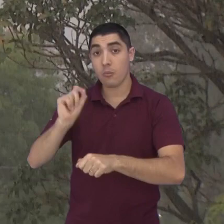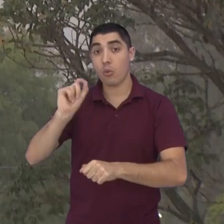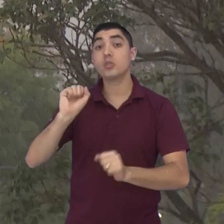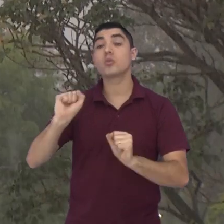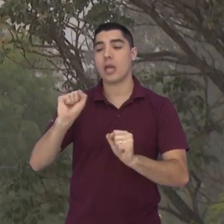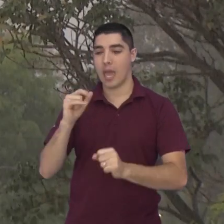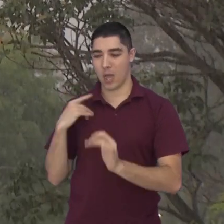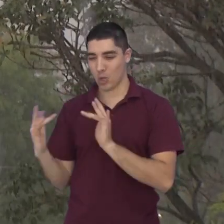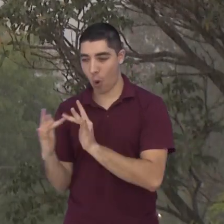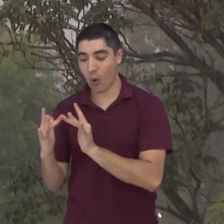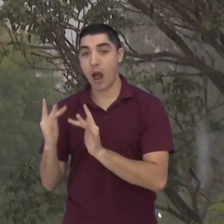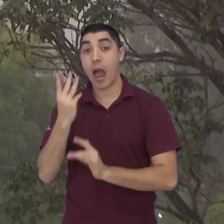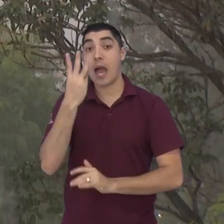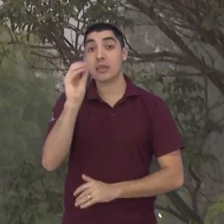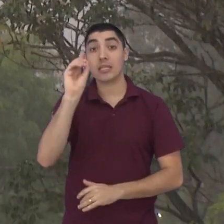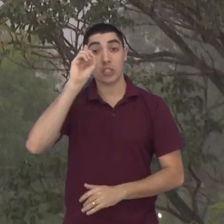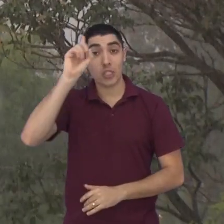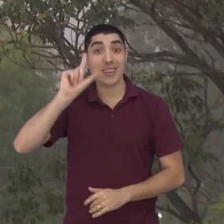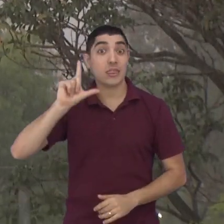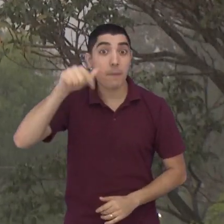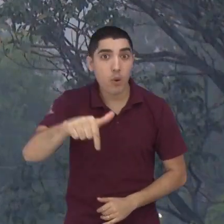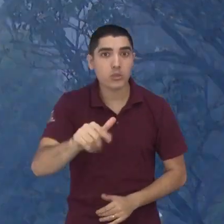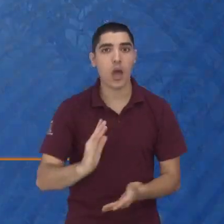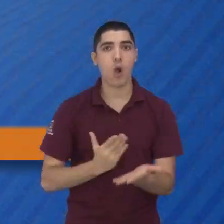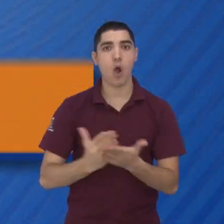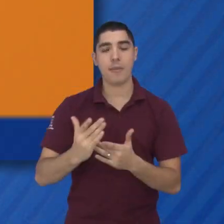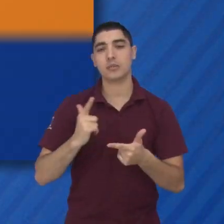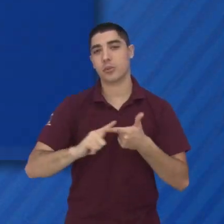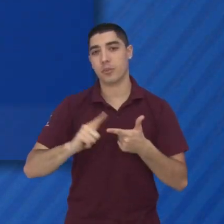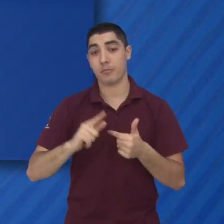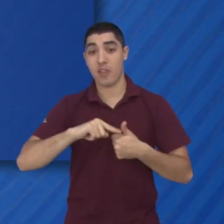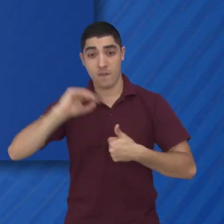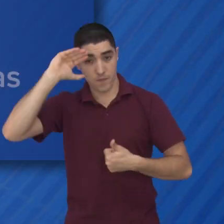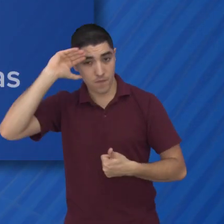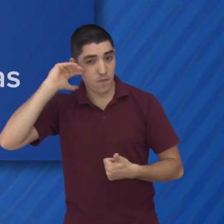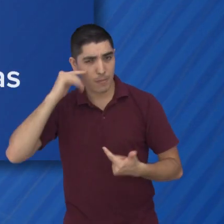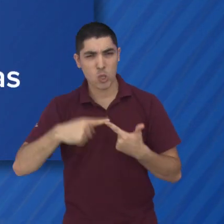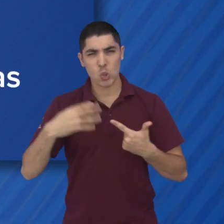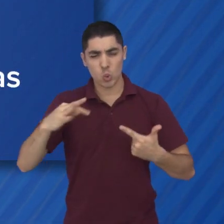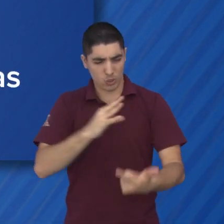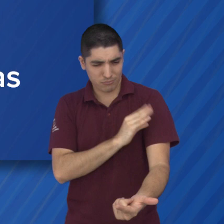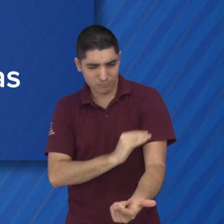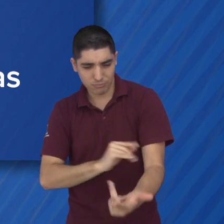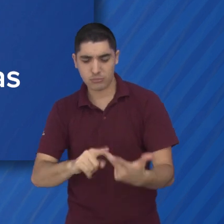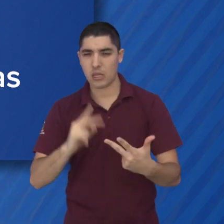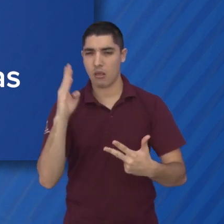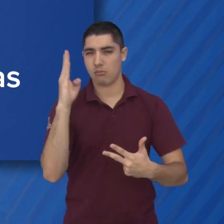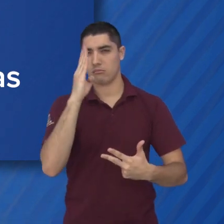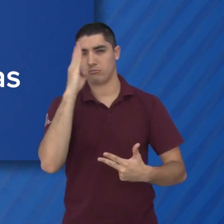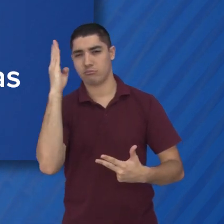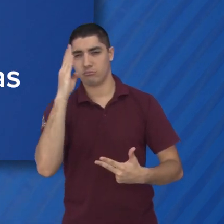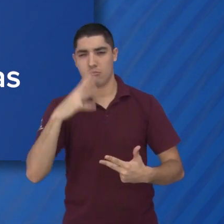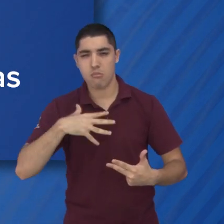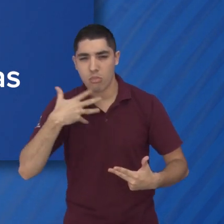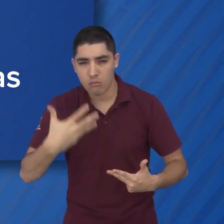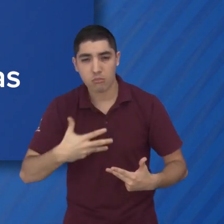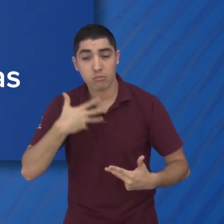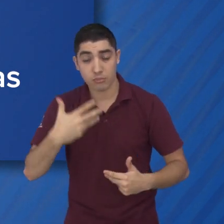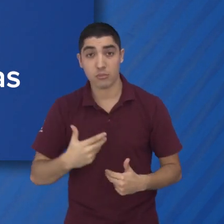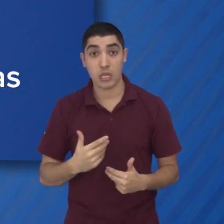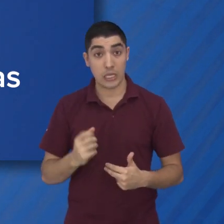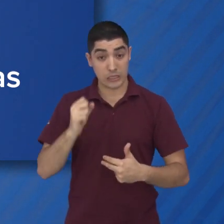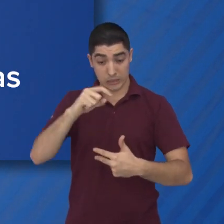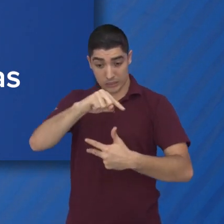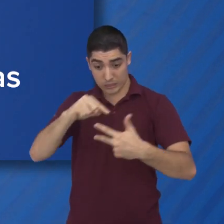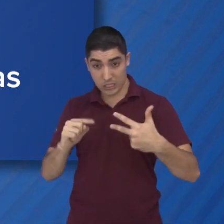aparecer até 30 dias depois do contato os principais sinais são febre dores musculares e náuseas nesses